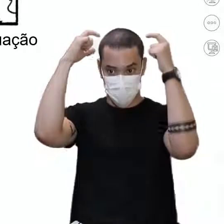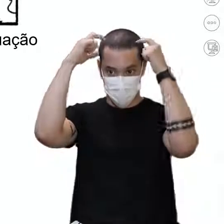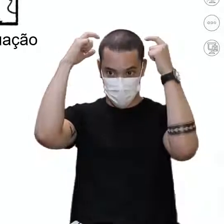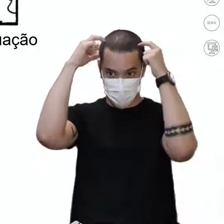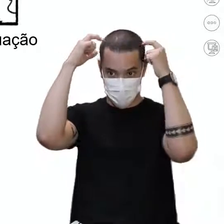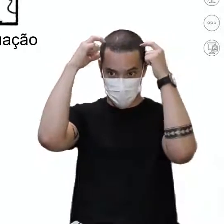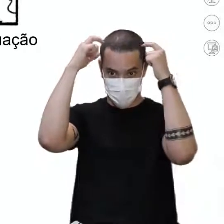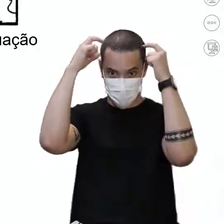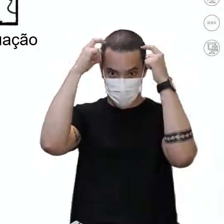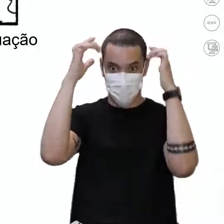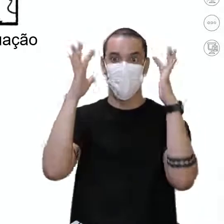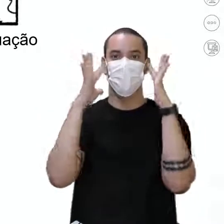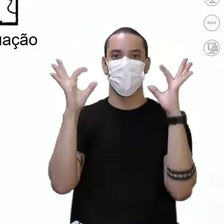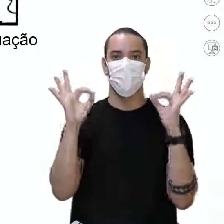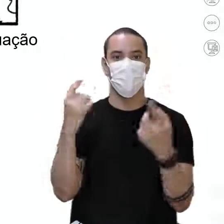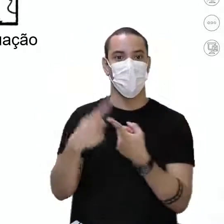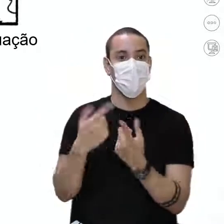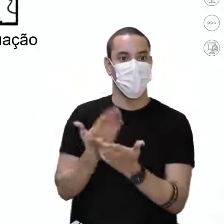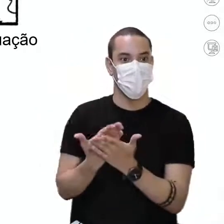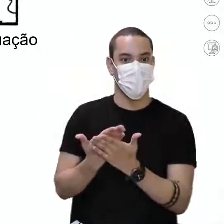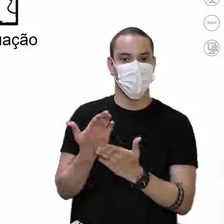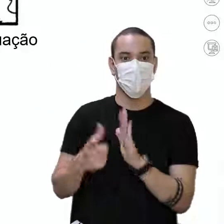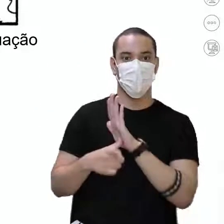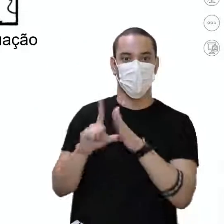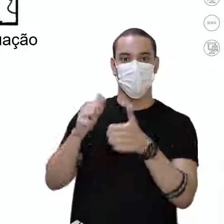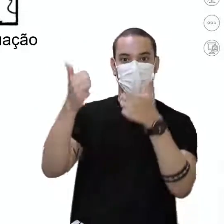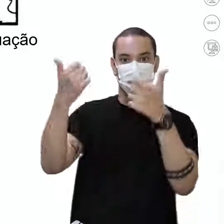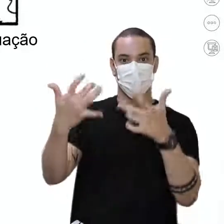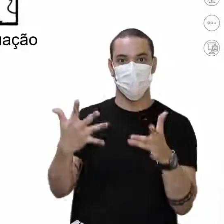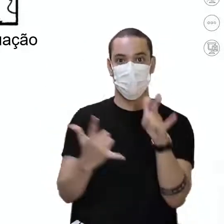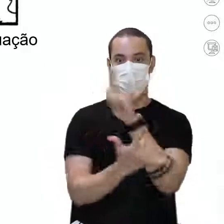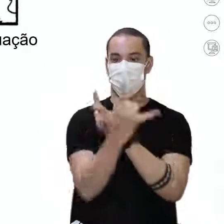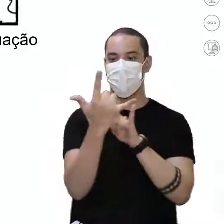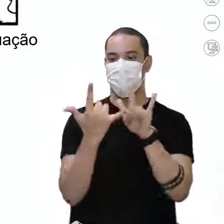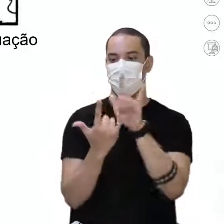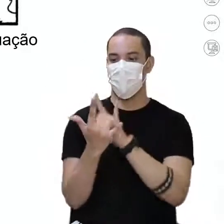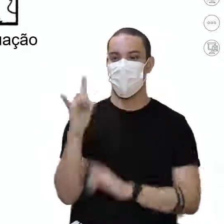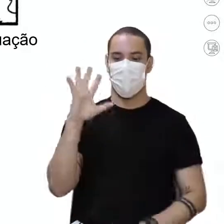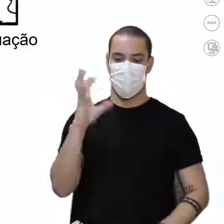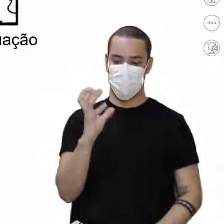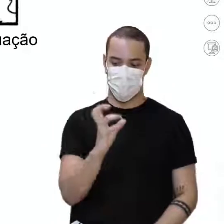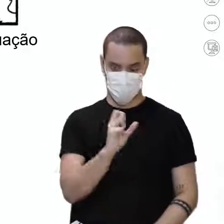Que fofo, afinal de contas, a nossa aula foi sobre love, sobre amor.